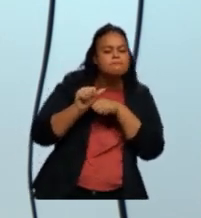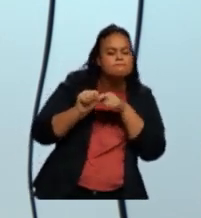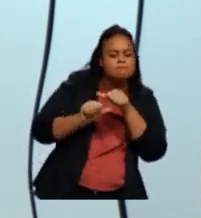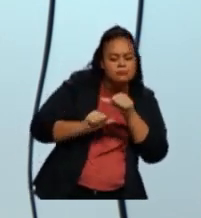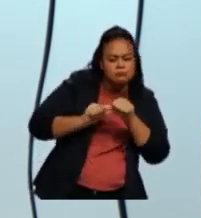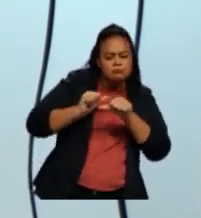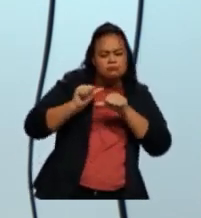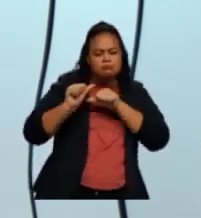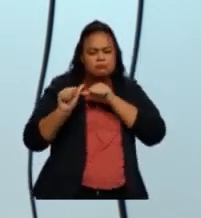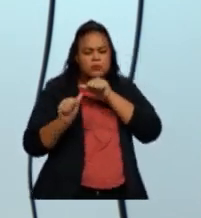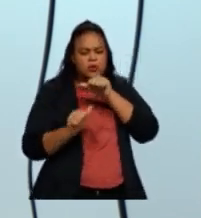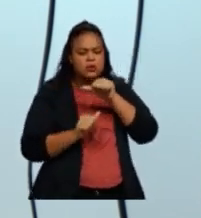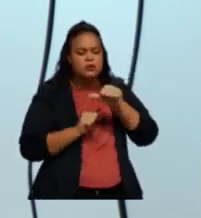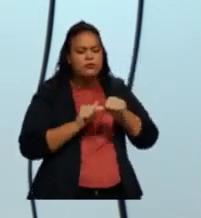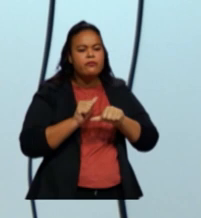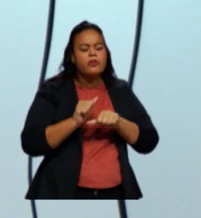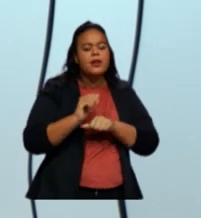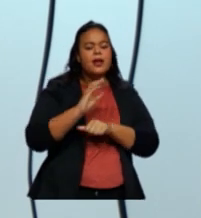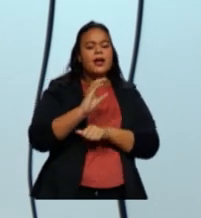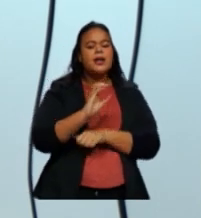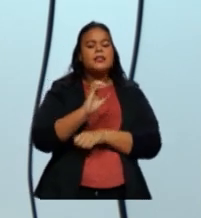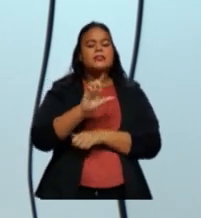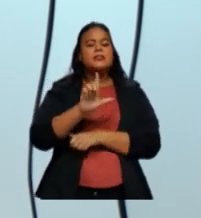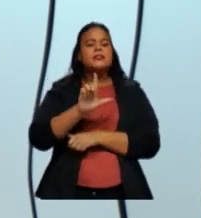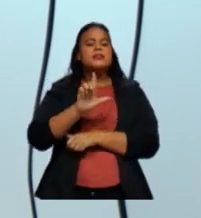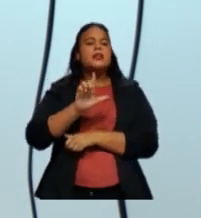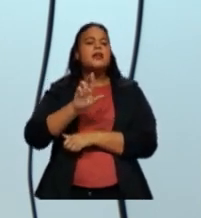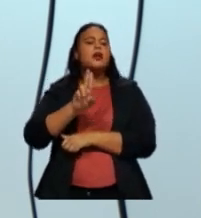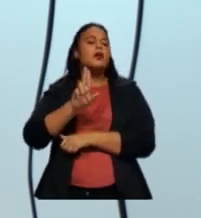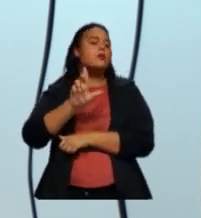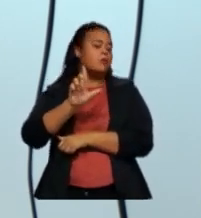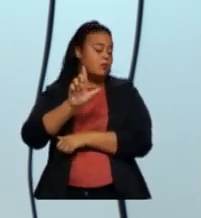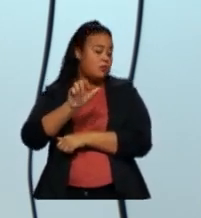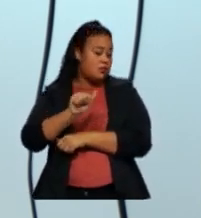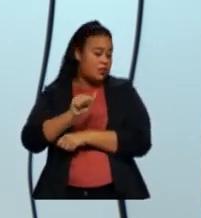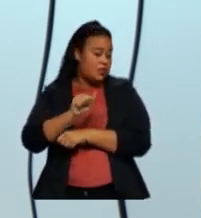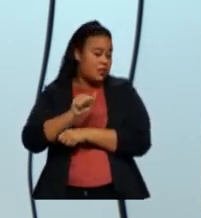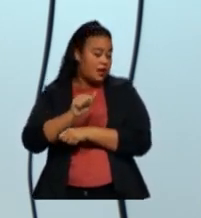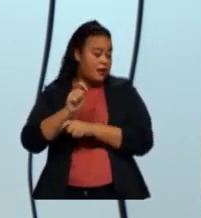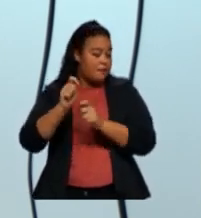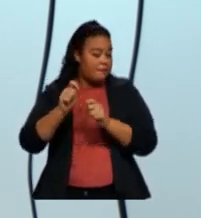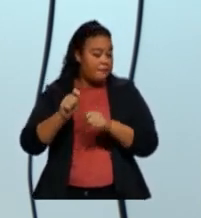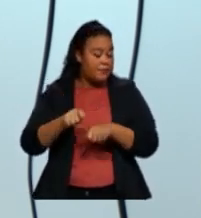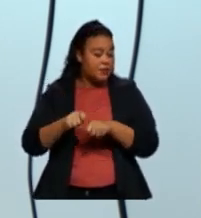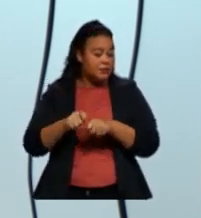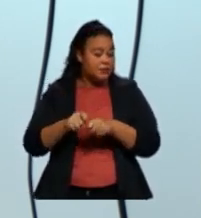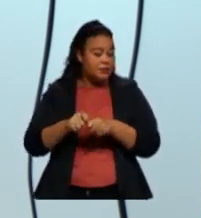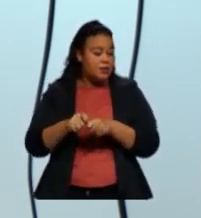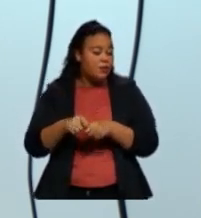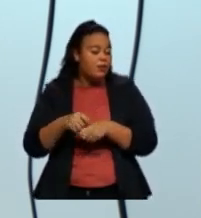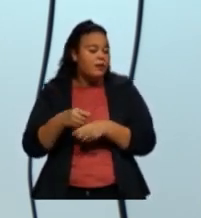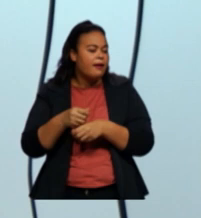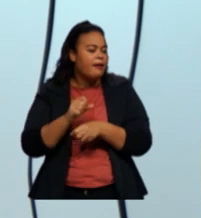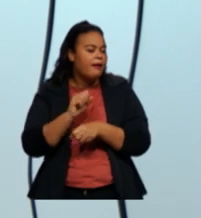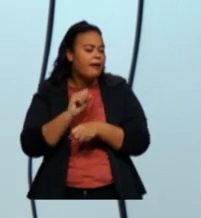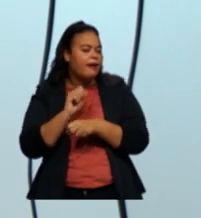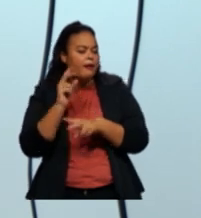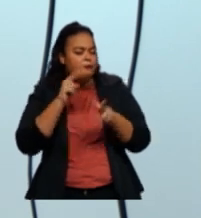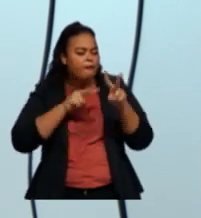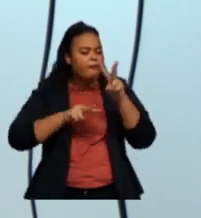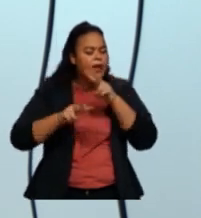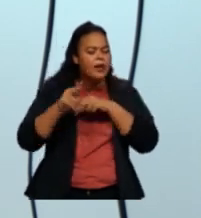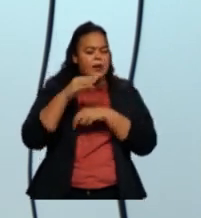receber, para você entender melhor, ele prepara para receber uma gravidez.